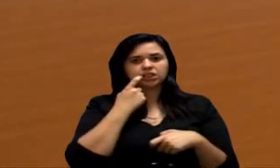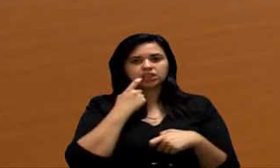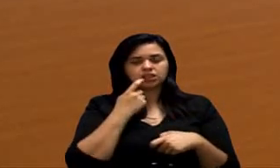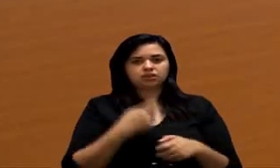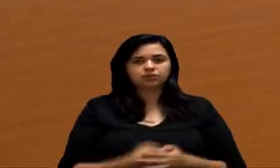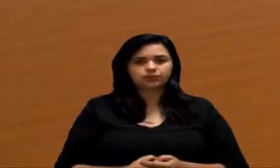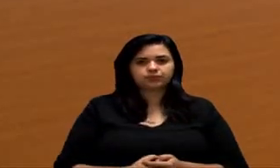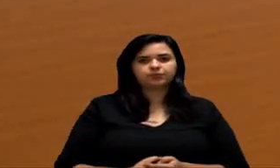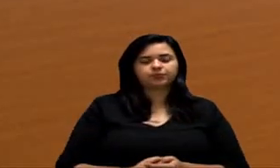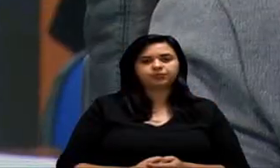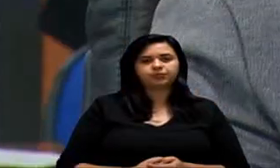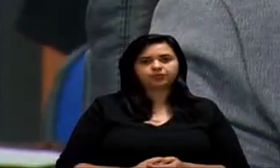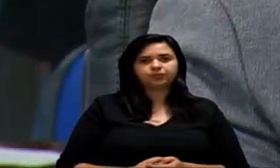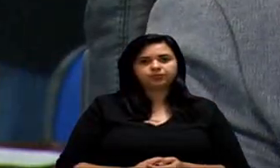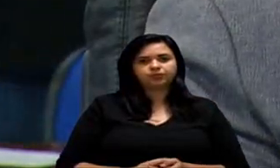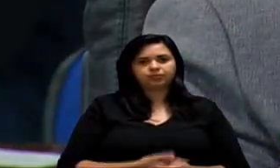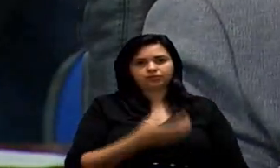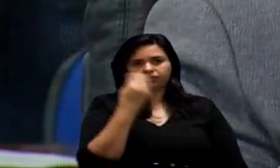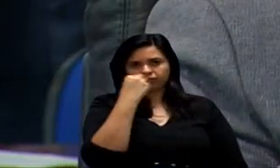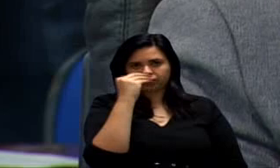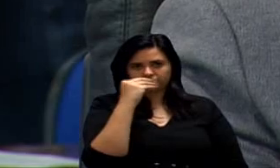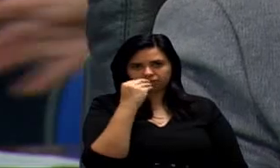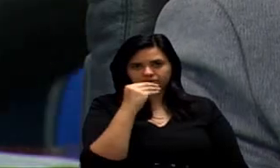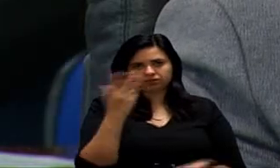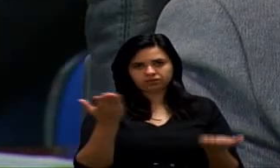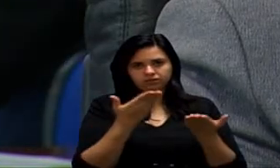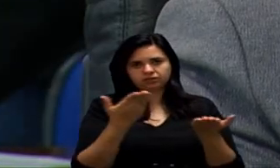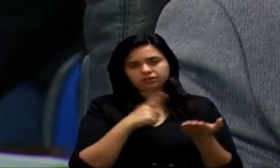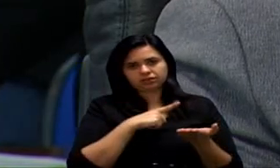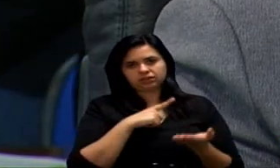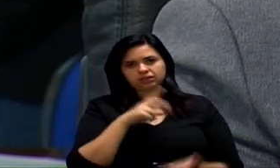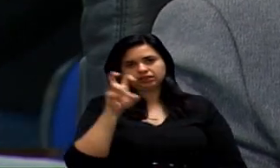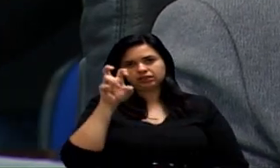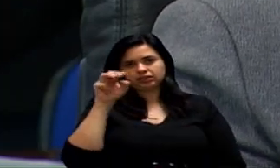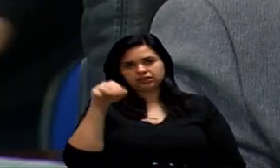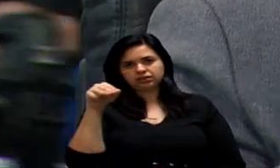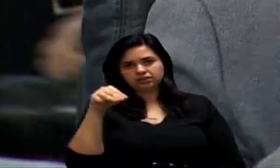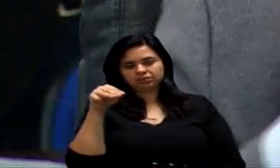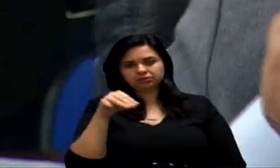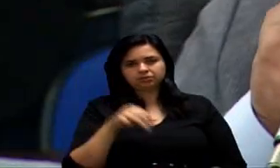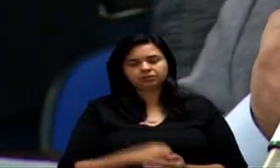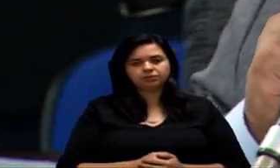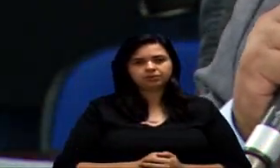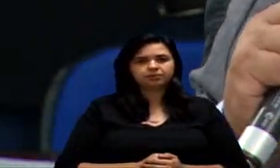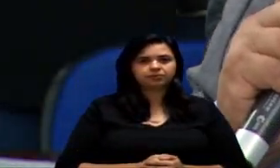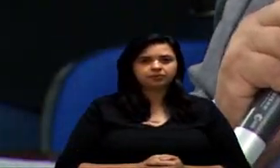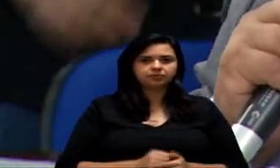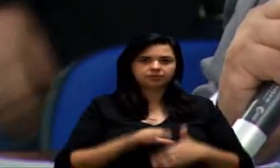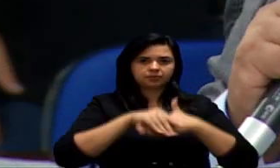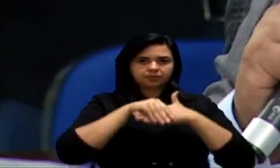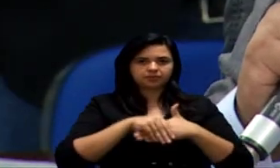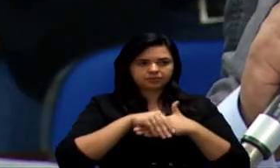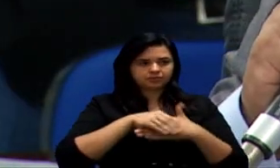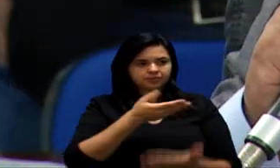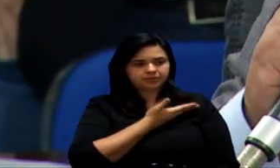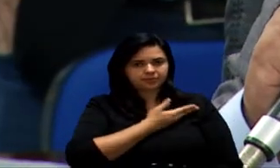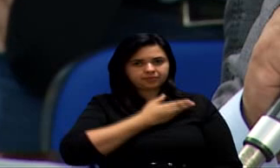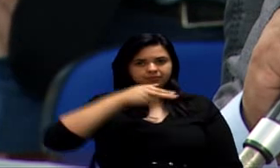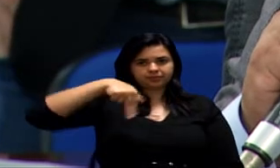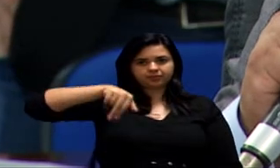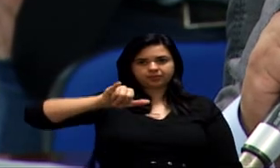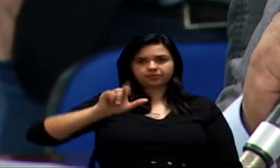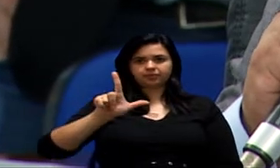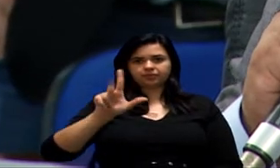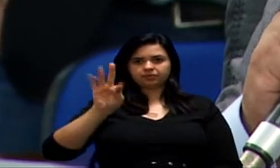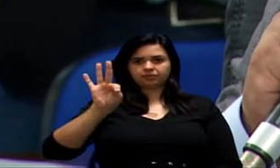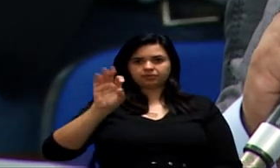Não, mas eu vou aproveitar a oportunidade também, que a gente tem 5 minutos aqui e estamos aqui para falar, né? Cumprimentar o nosso amigo Milton, também está no Santa Marina fazendo a